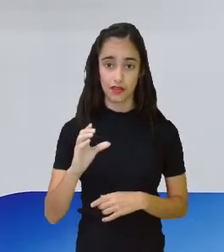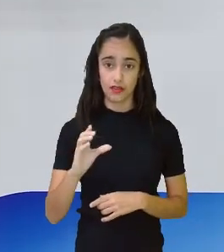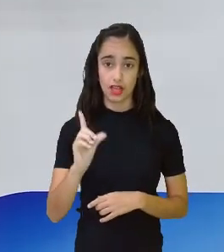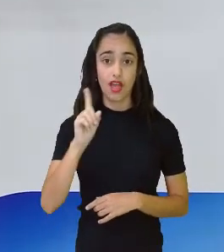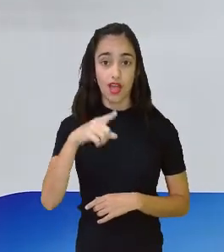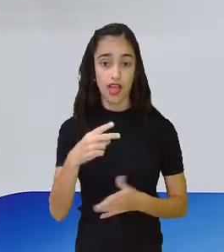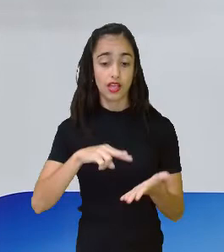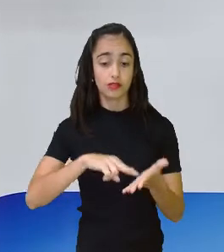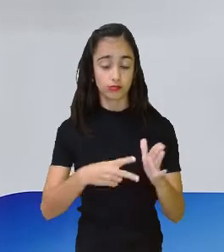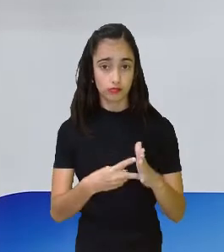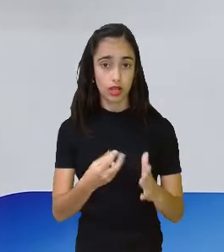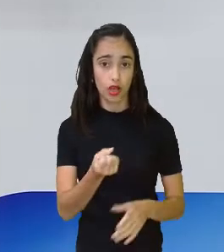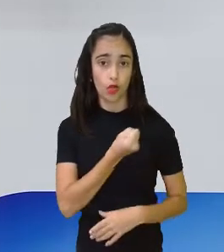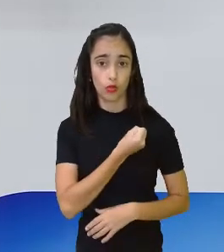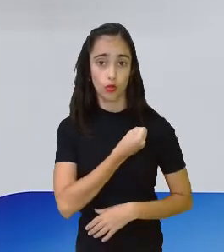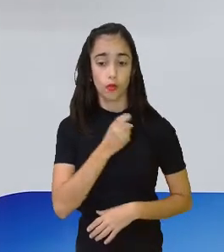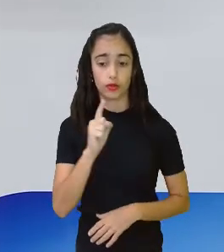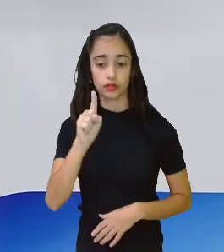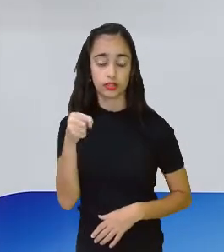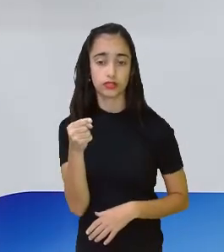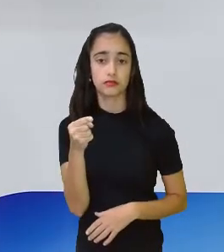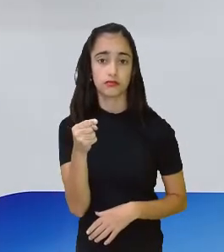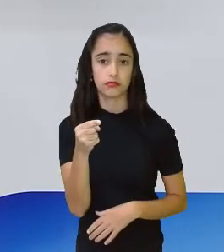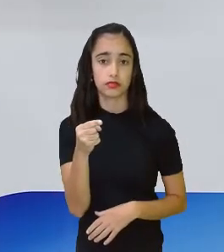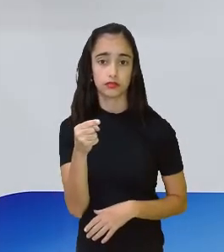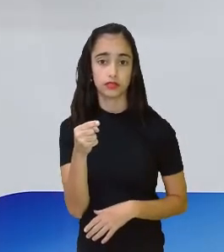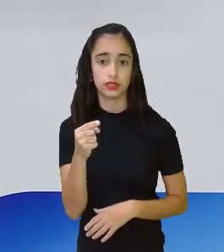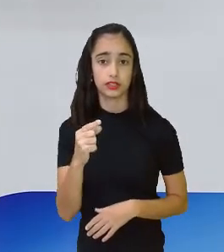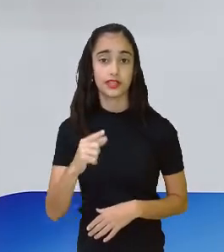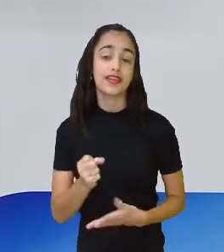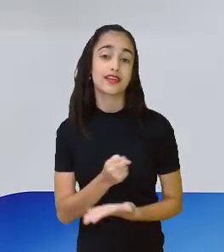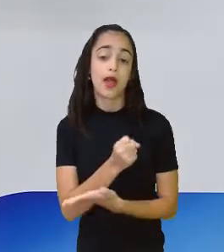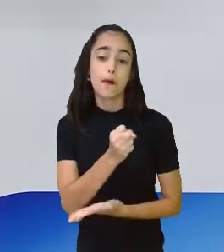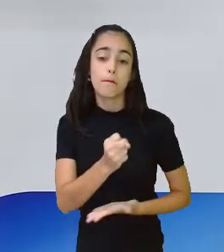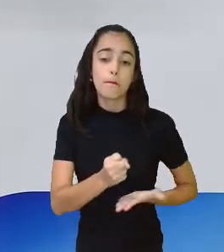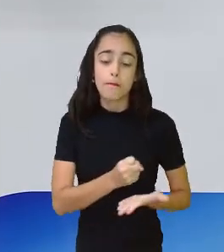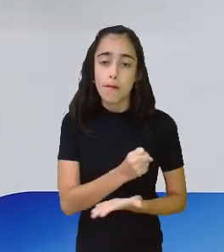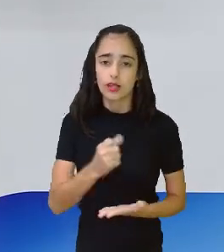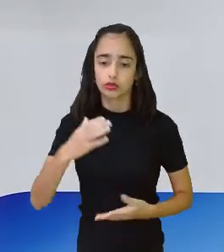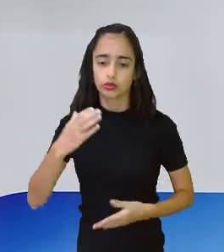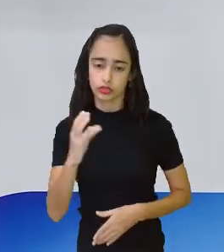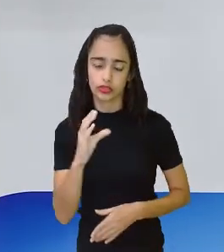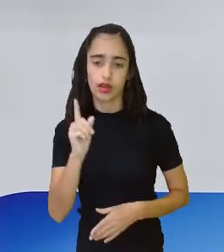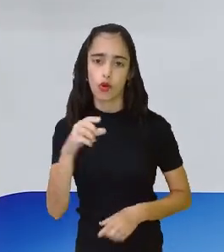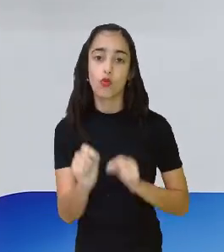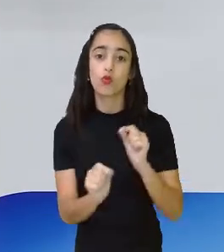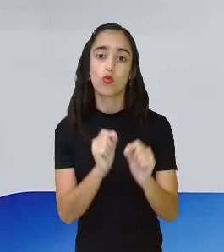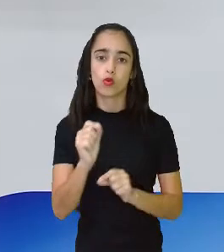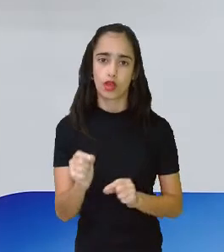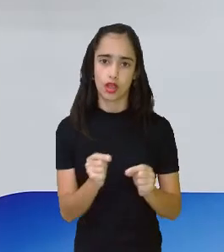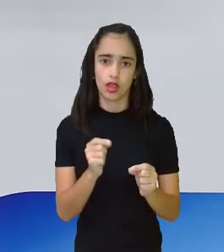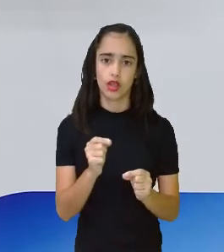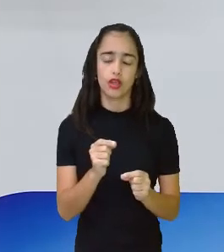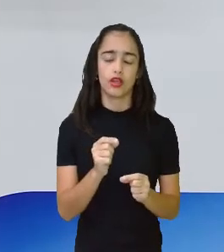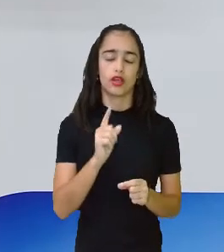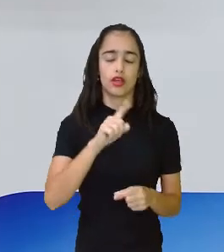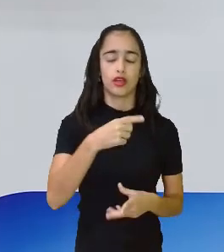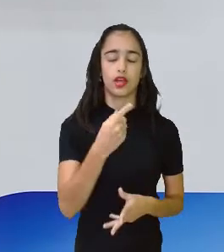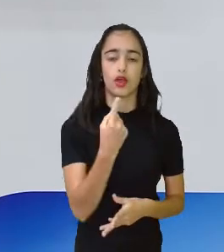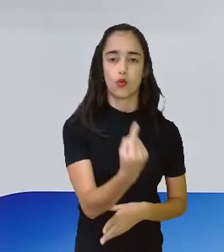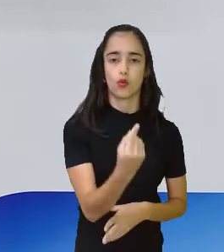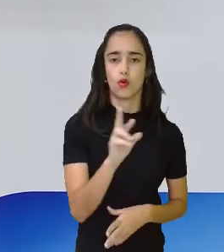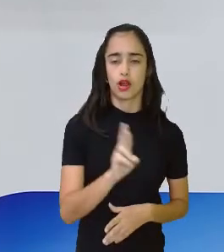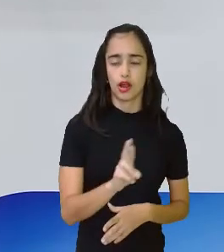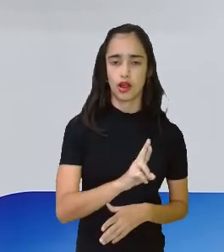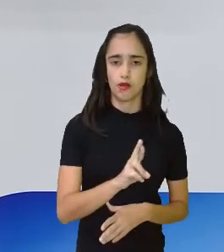nesse caso tem como base o real, beleza? Se eu tiver uma moeda de R$1, por exemplo, e dividir em 10